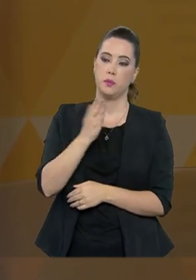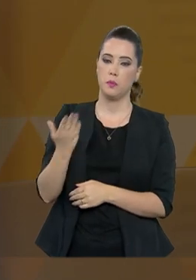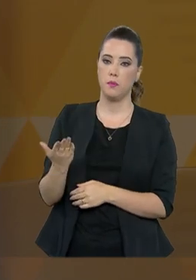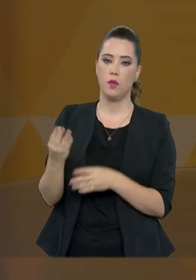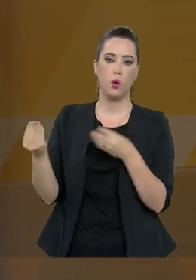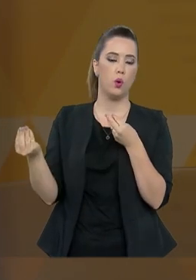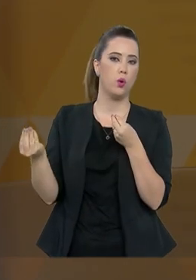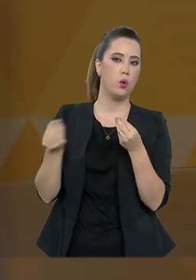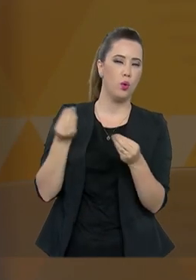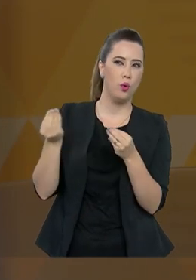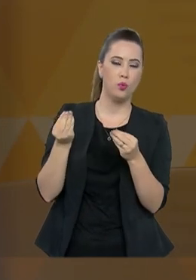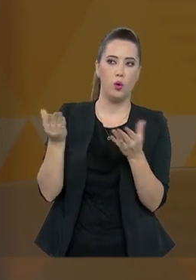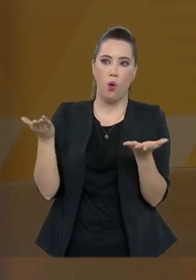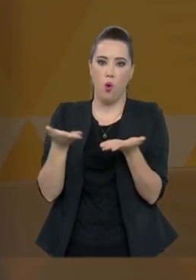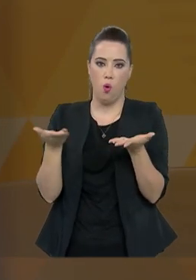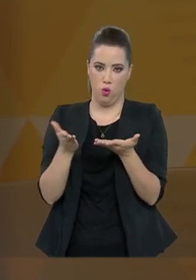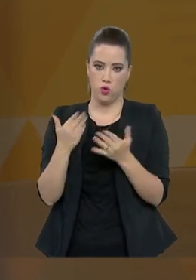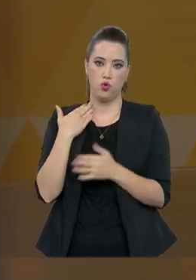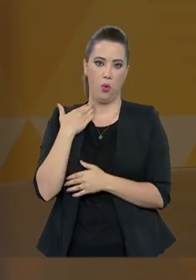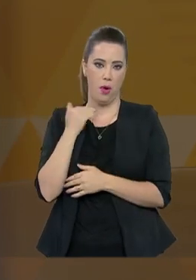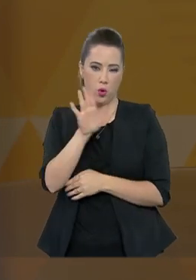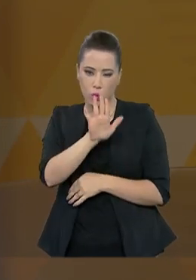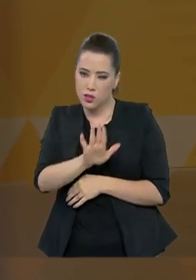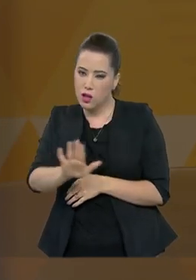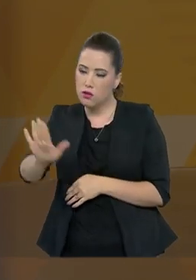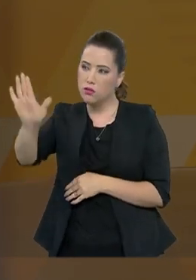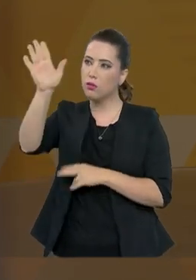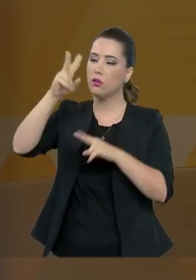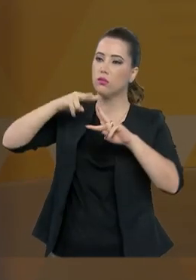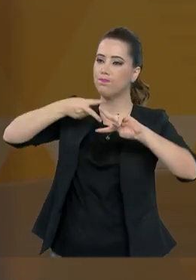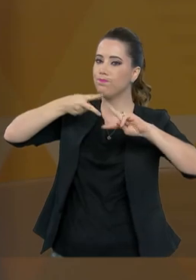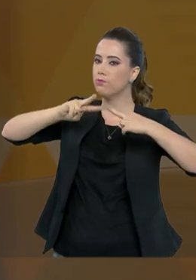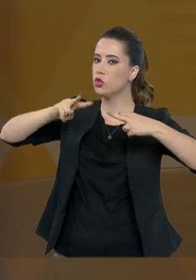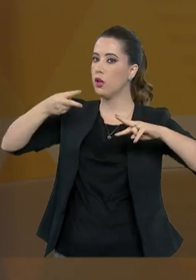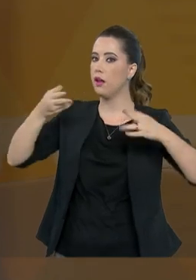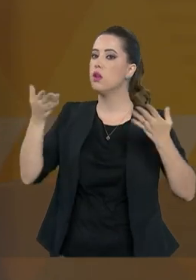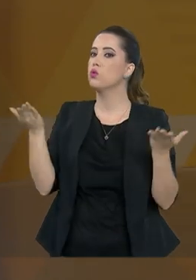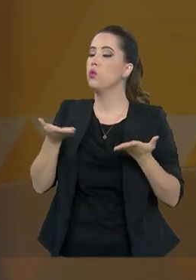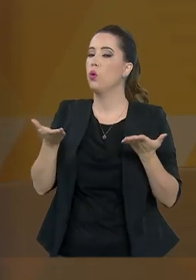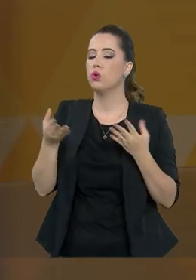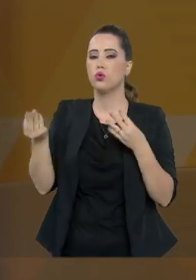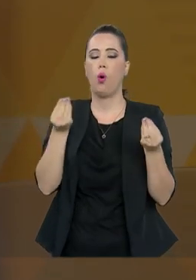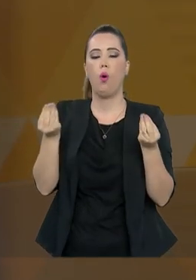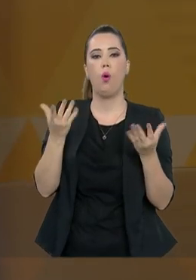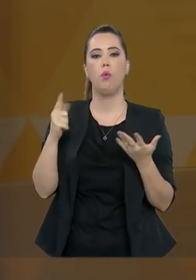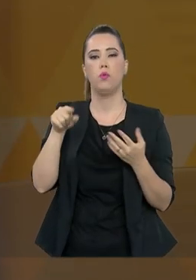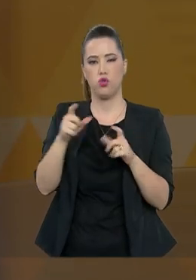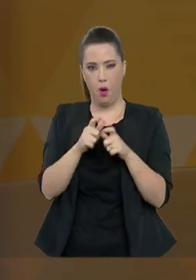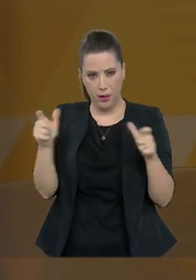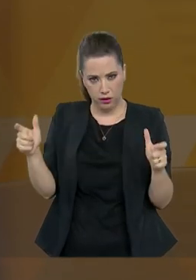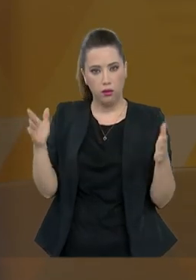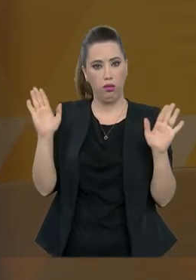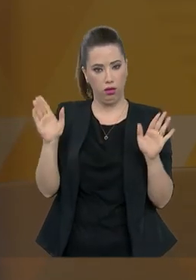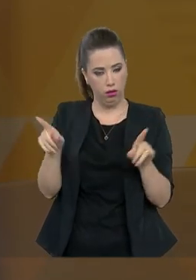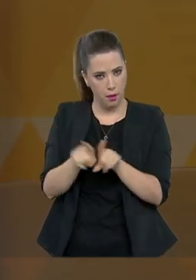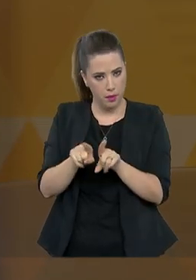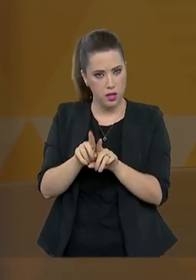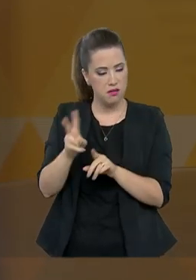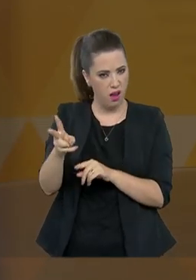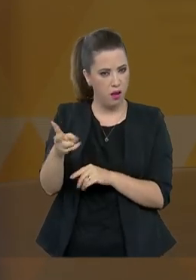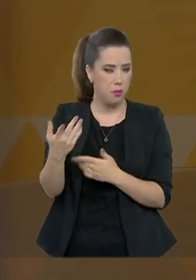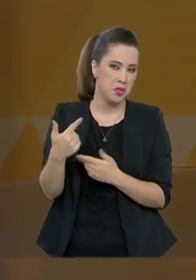qual que é o tamanho do Banco Nacional de Perfis Genéticos hoje e ele vem aumentando a cada